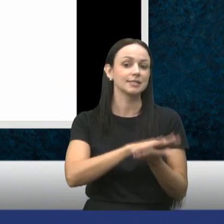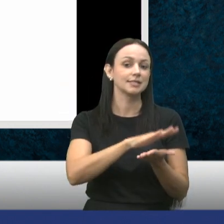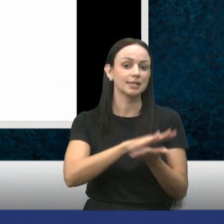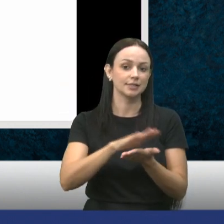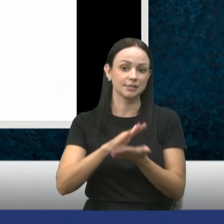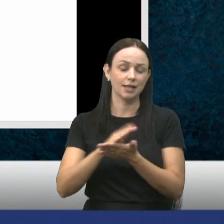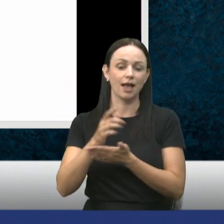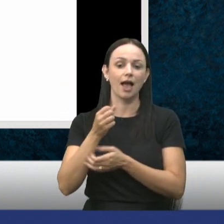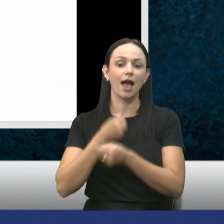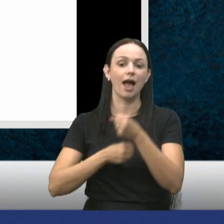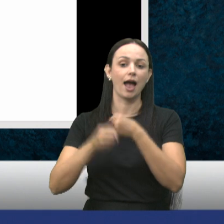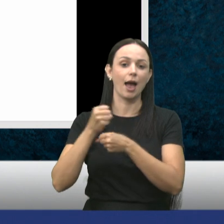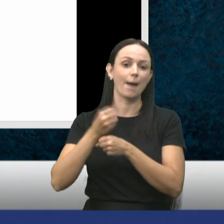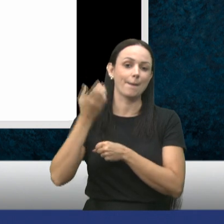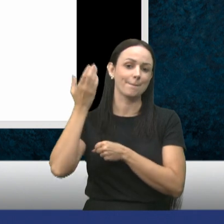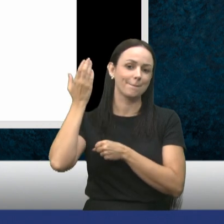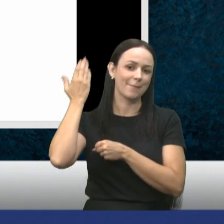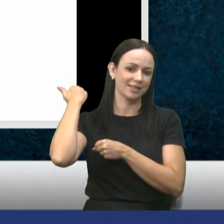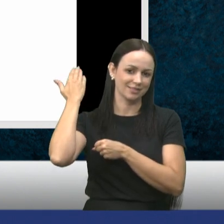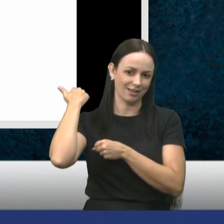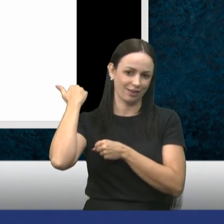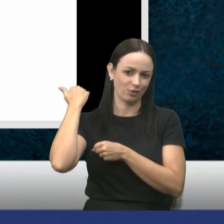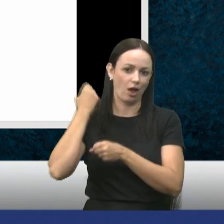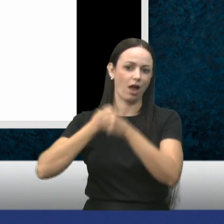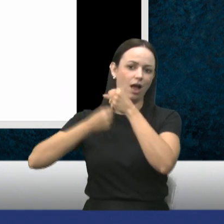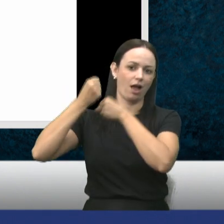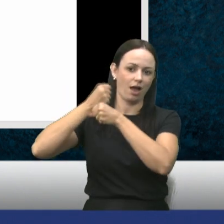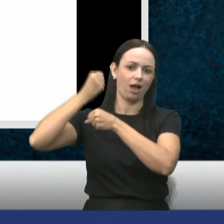anos anteriores, né, que a prefeitura